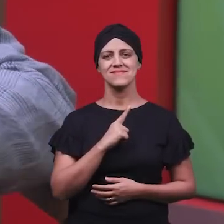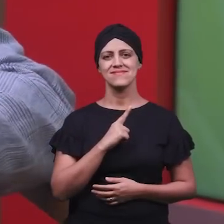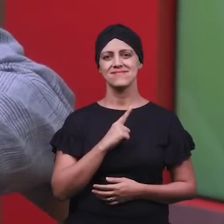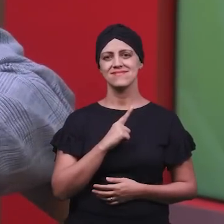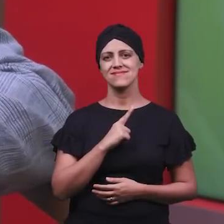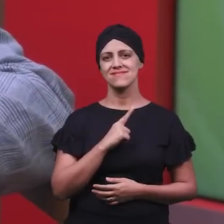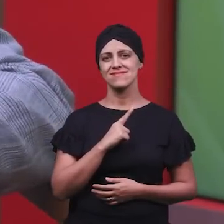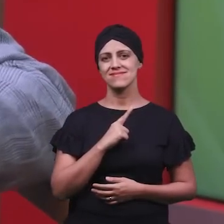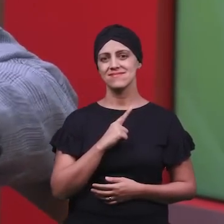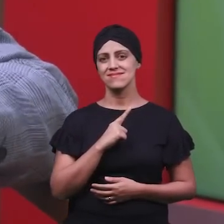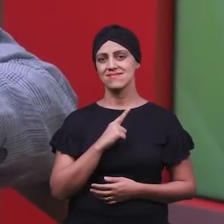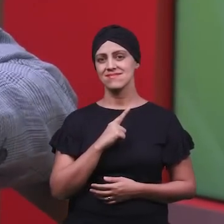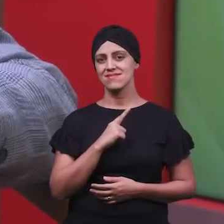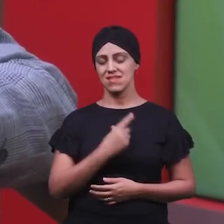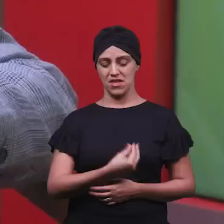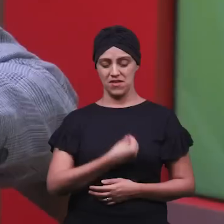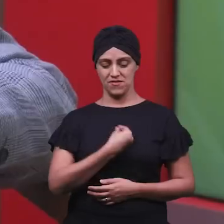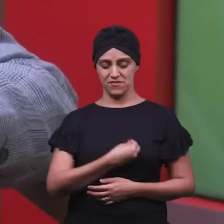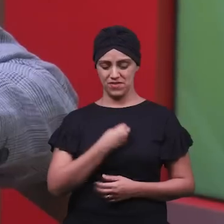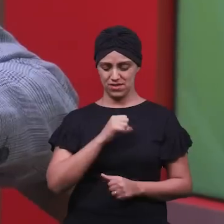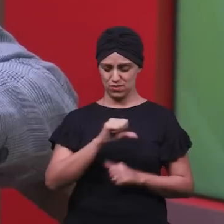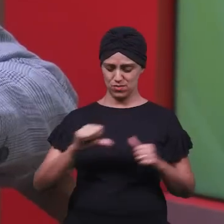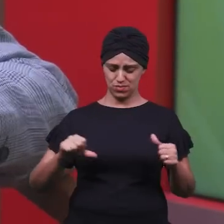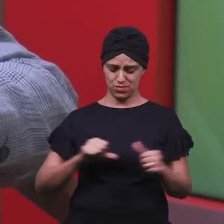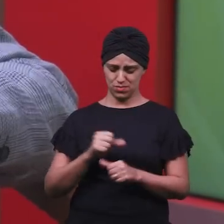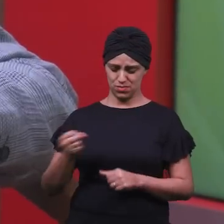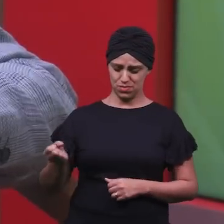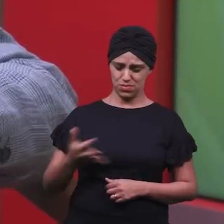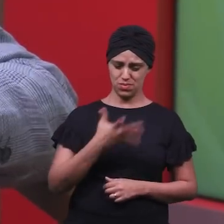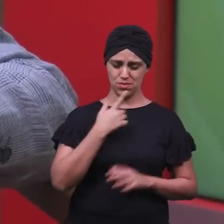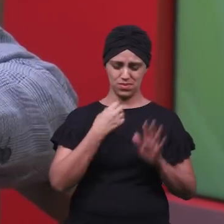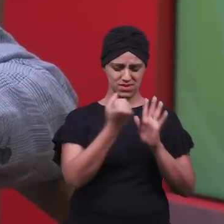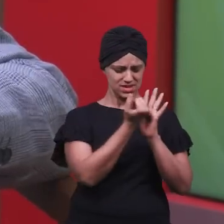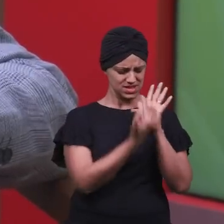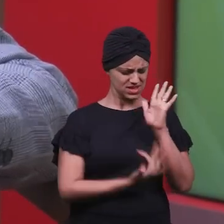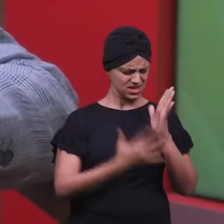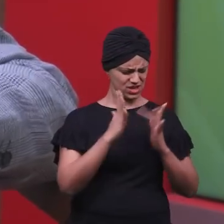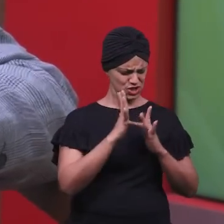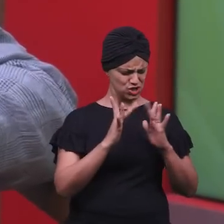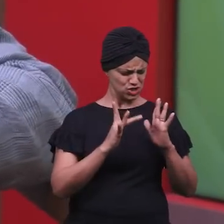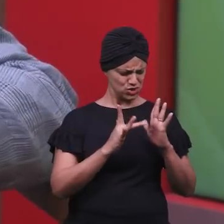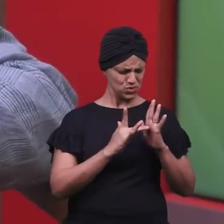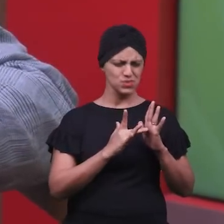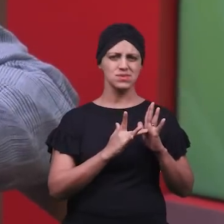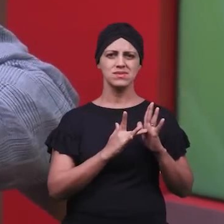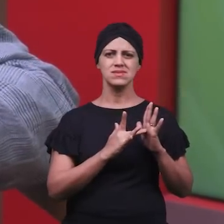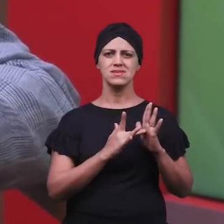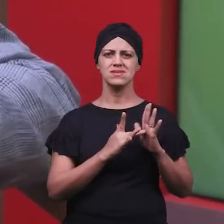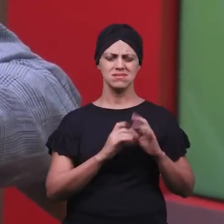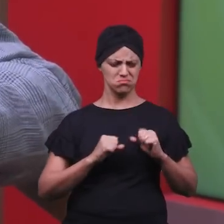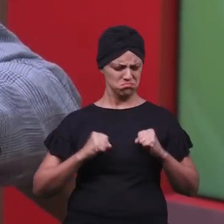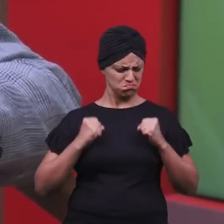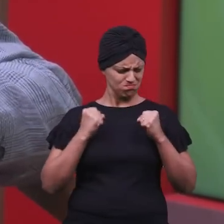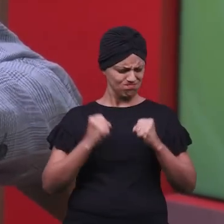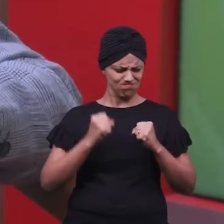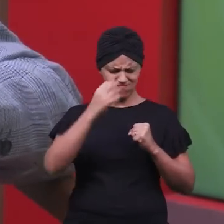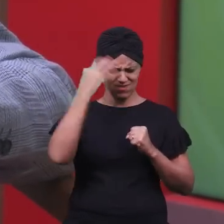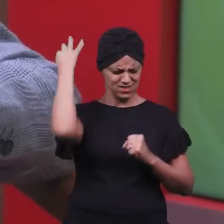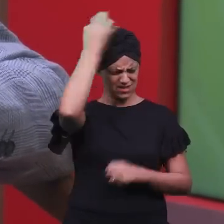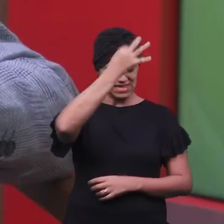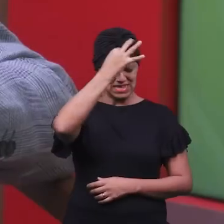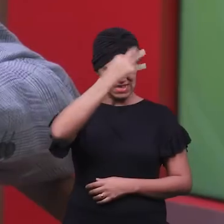extensão, a começar por uma vida remida pelo sangue de Jesus, o